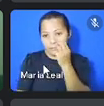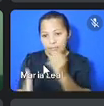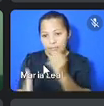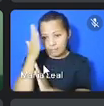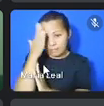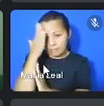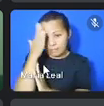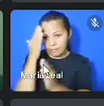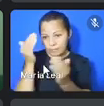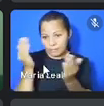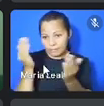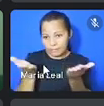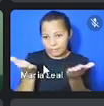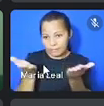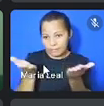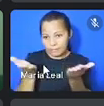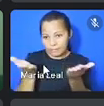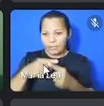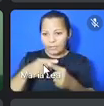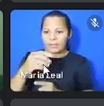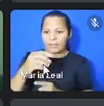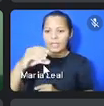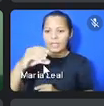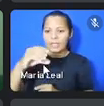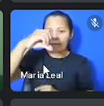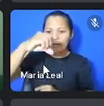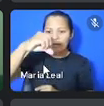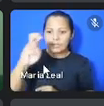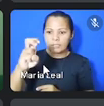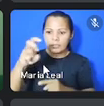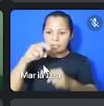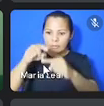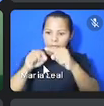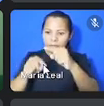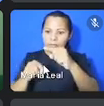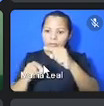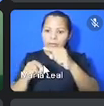Compreendeu agora por que ficou 95 sobre 100?